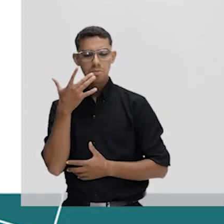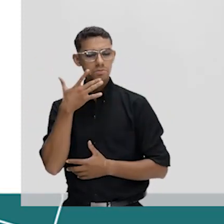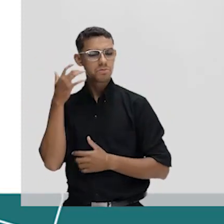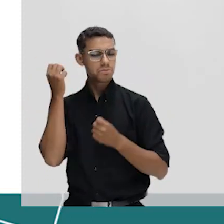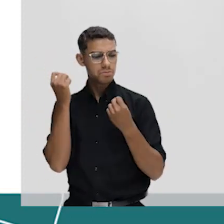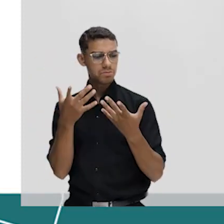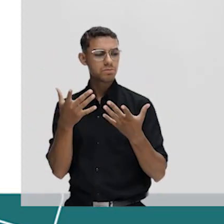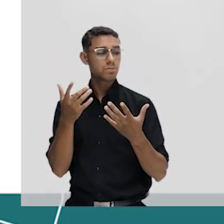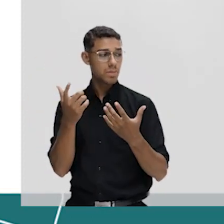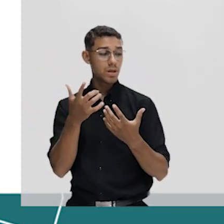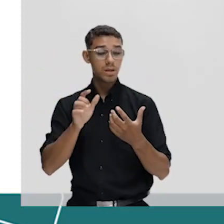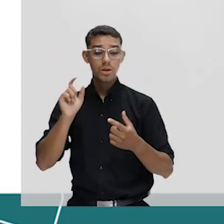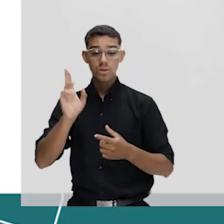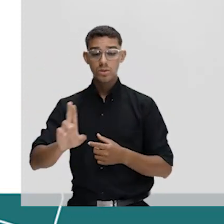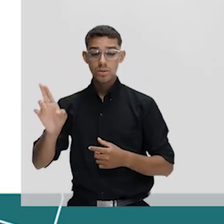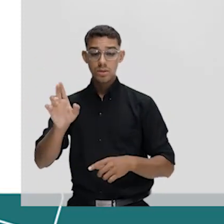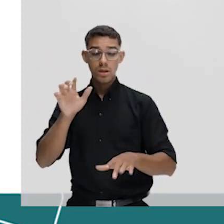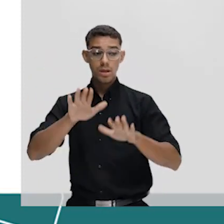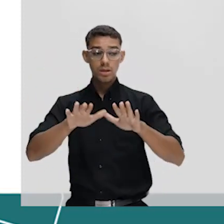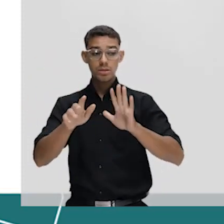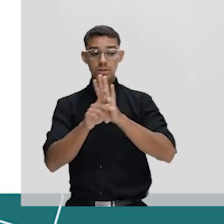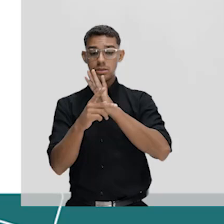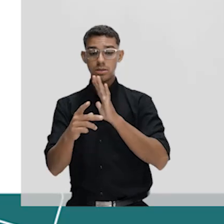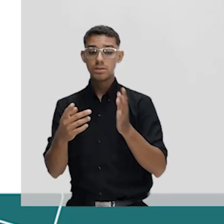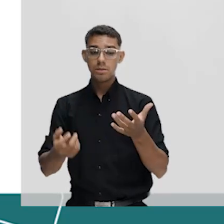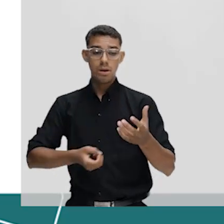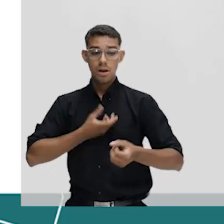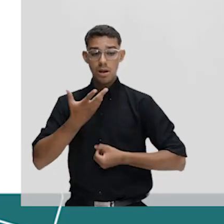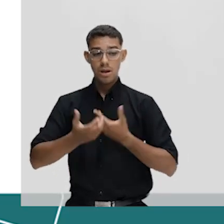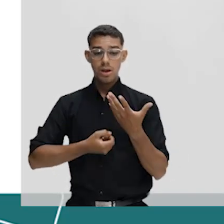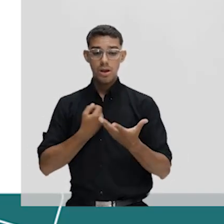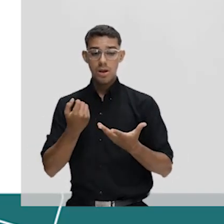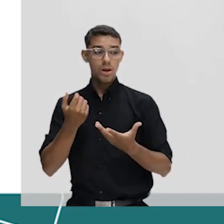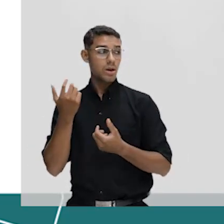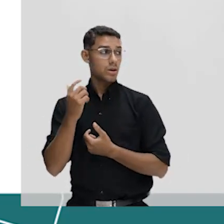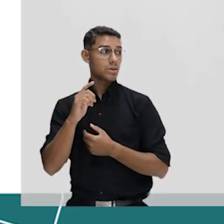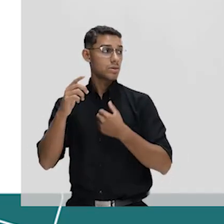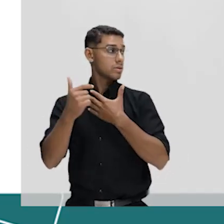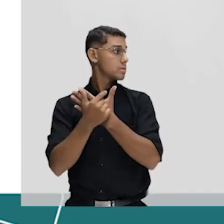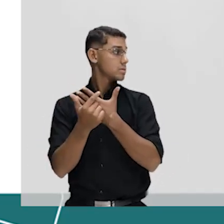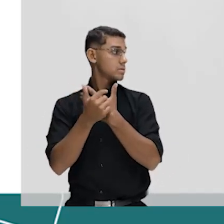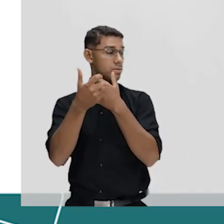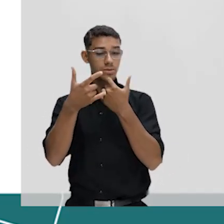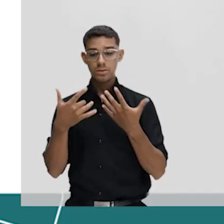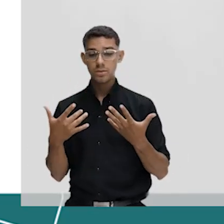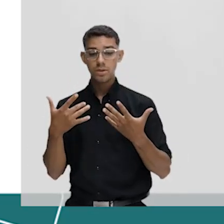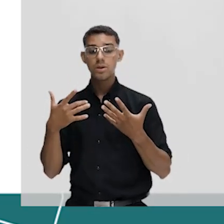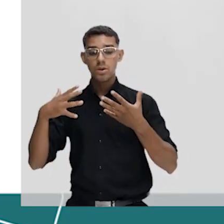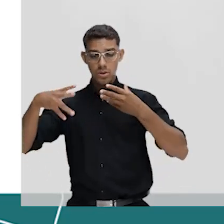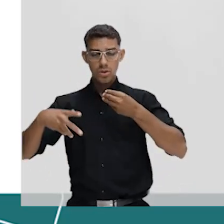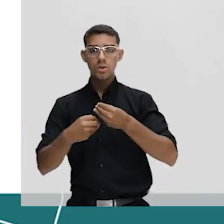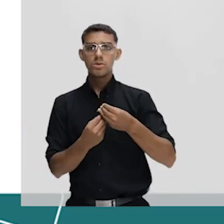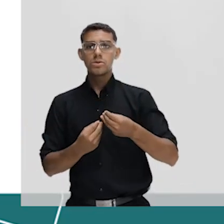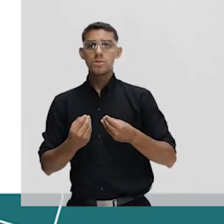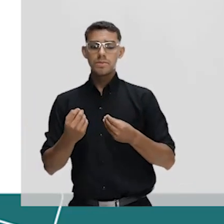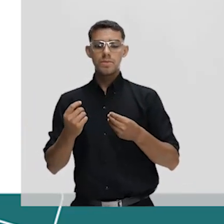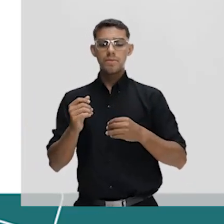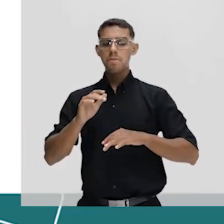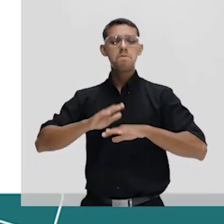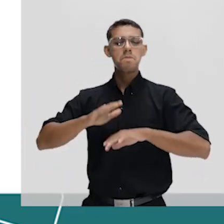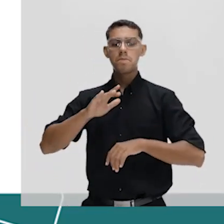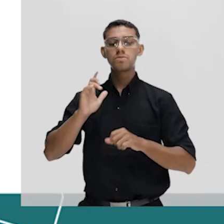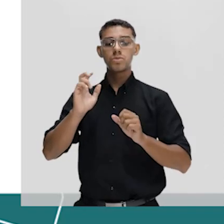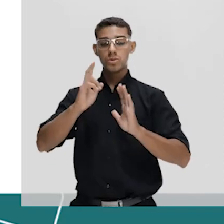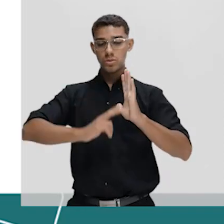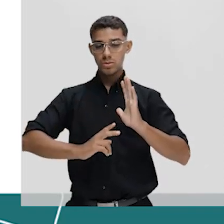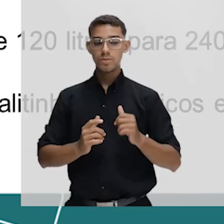Nesse caso aqui, ele é usado apenas como recurso mesmo expressivo. A única função dele é ressaltar, mais chamar mais a atenção do